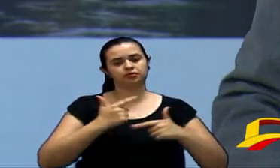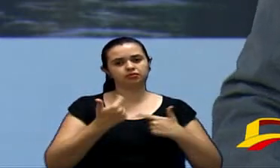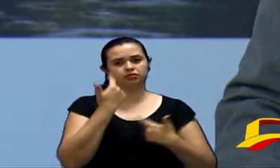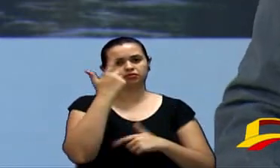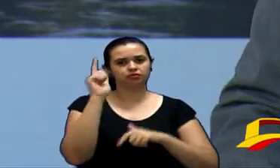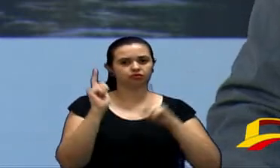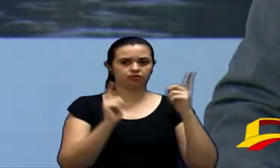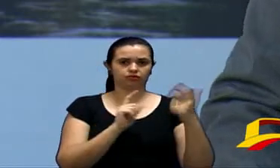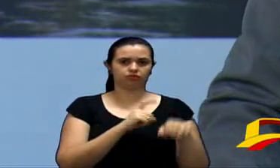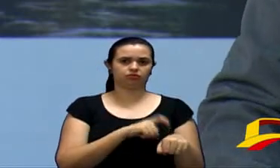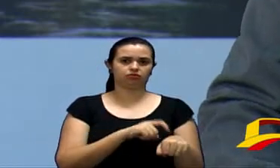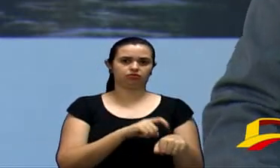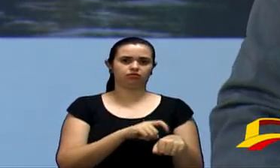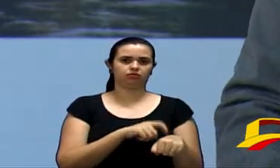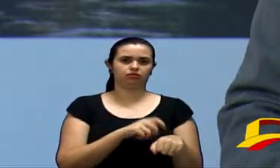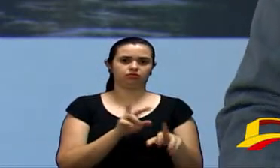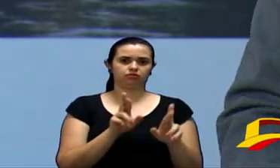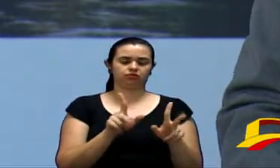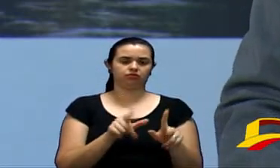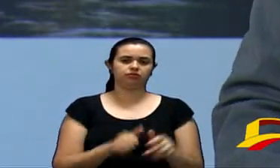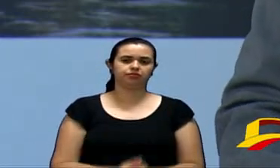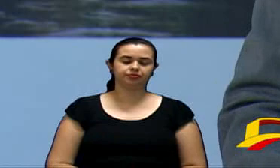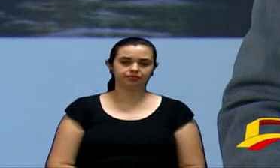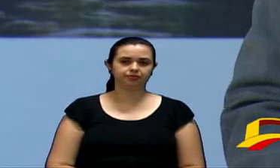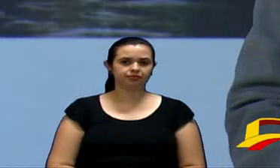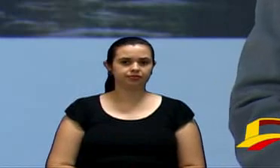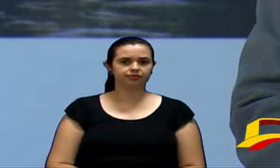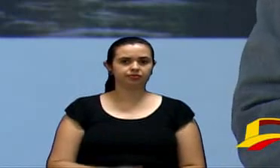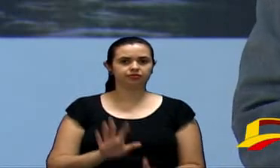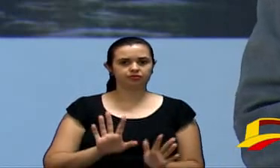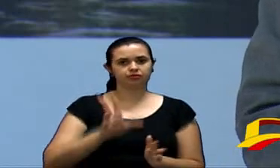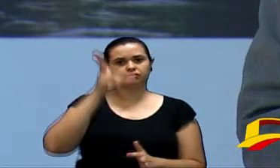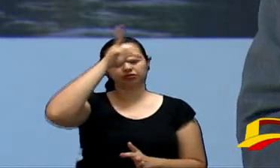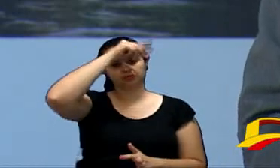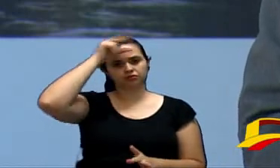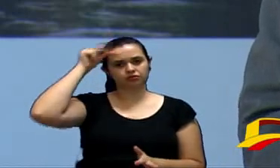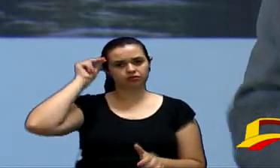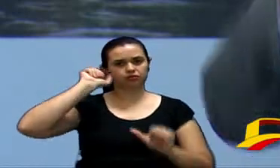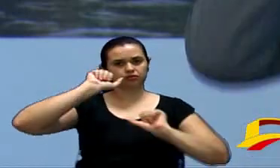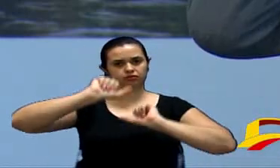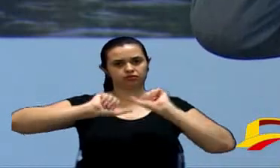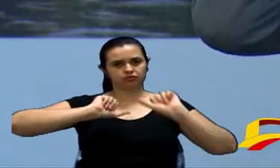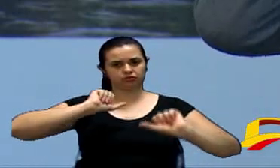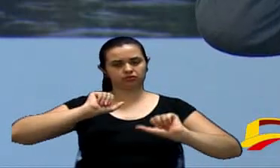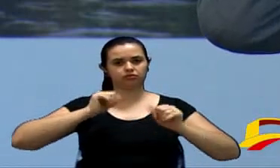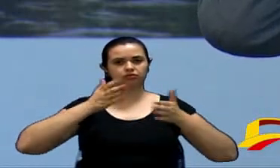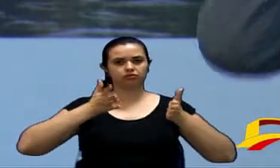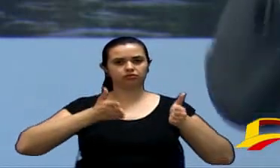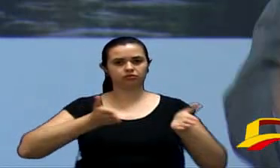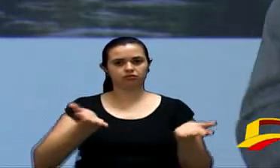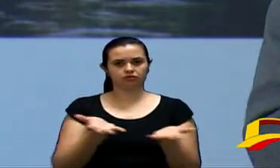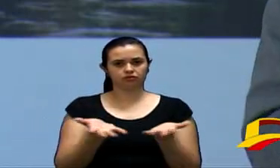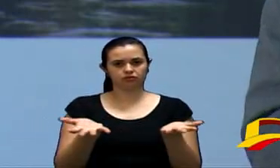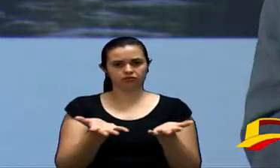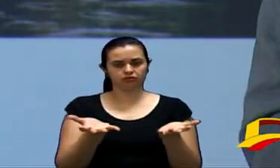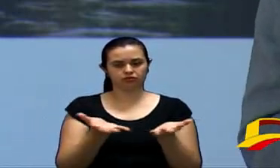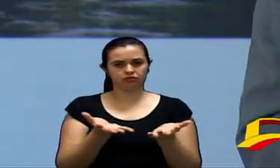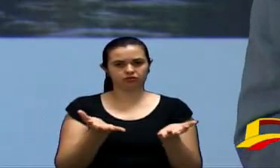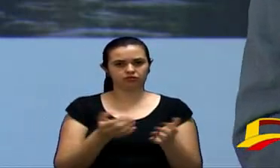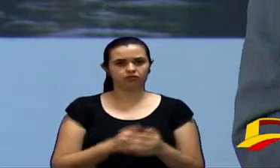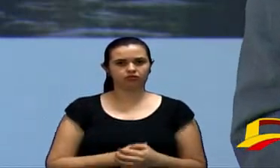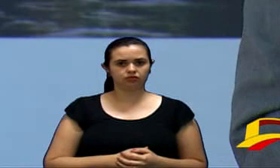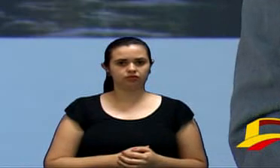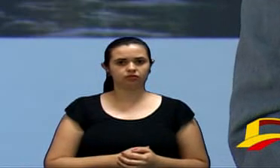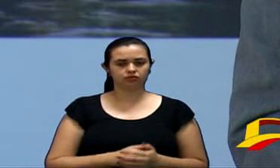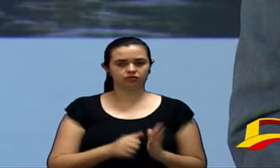exaustivamente o ano passado. A única coisa que a Prefeitura alterou nesse momento e que é que no